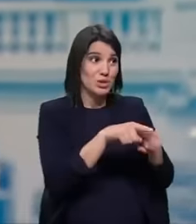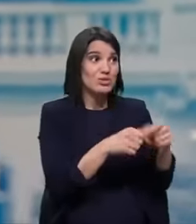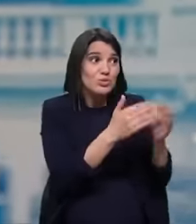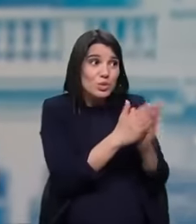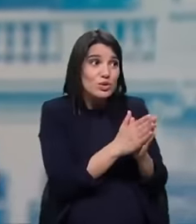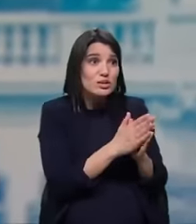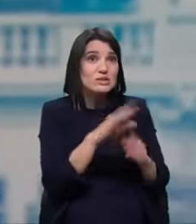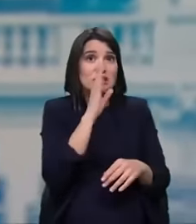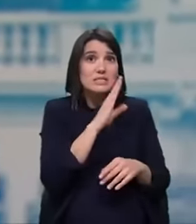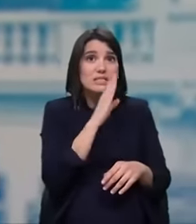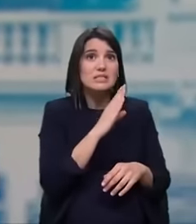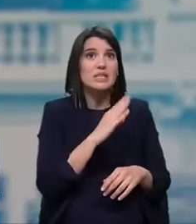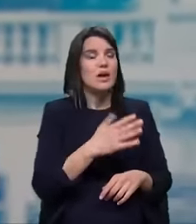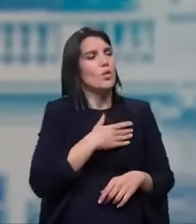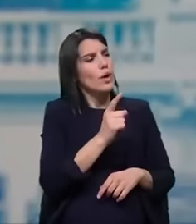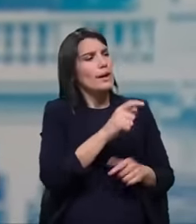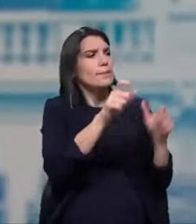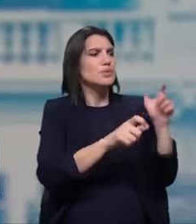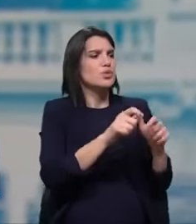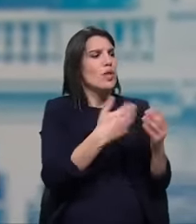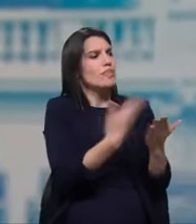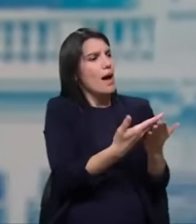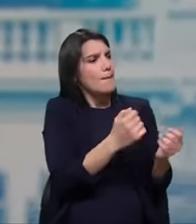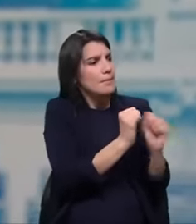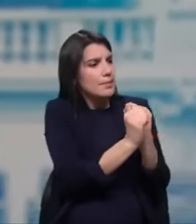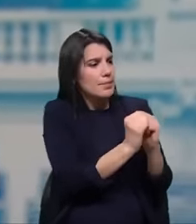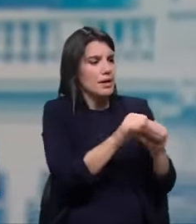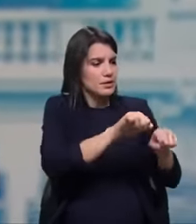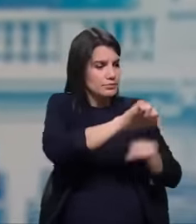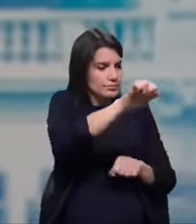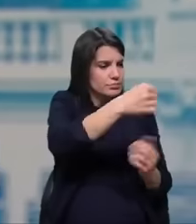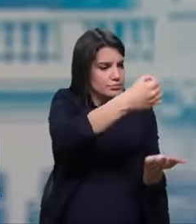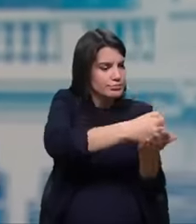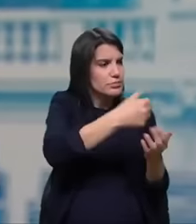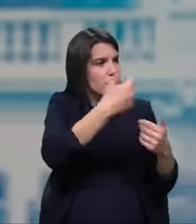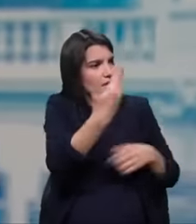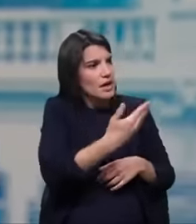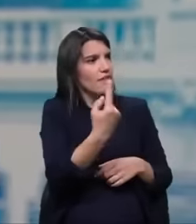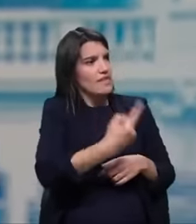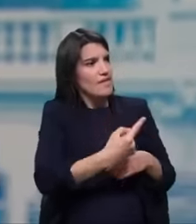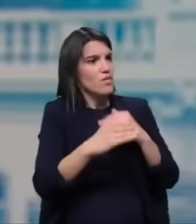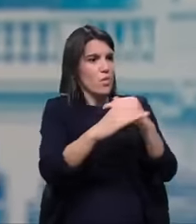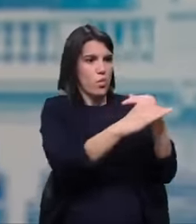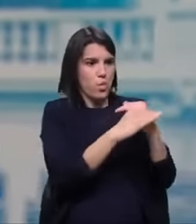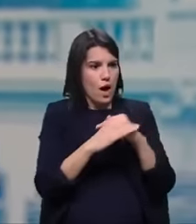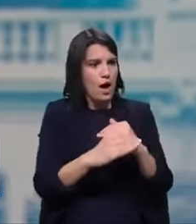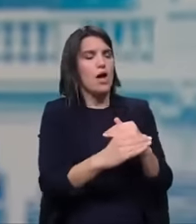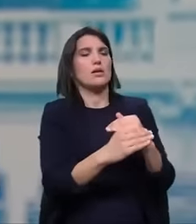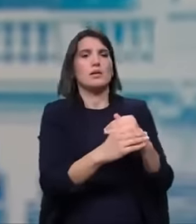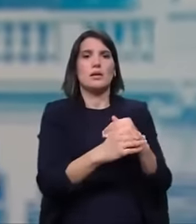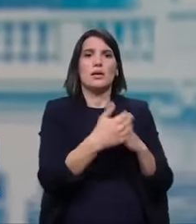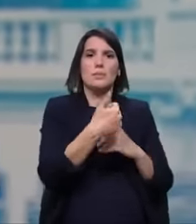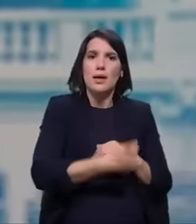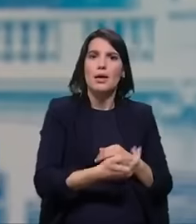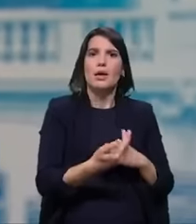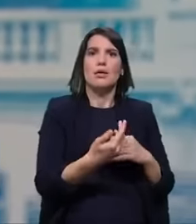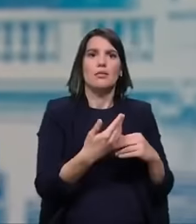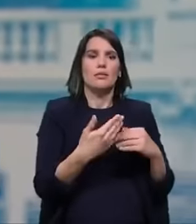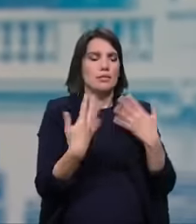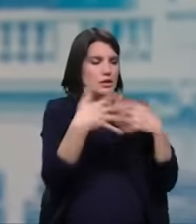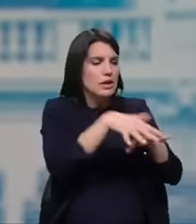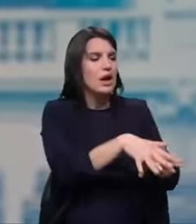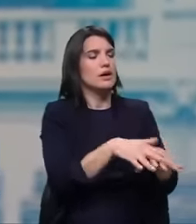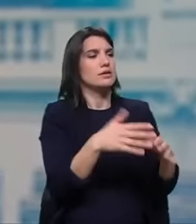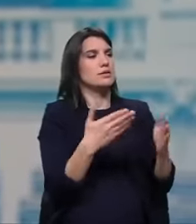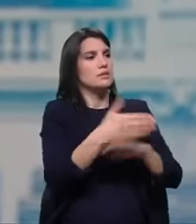não vão no caminho de regularizar as pessoas, de ter direitos e deveres iguais, de integrar, de dar acesso à língua, de dar acesso